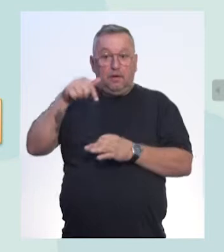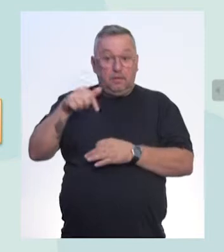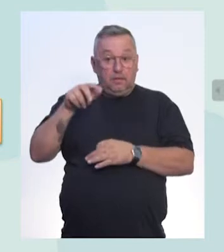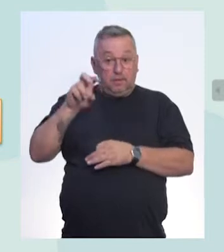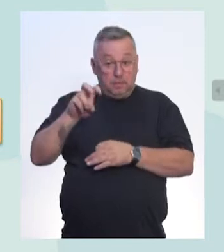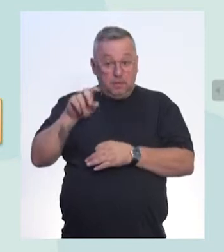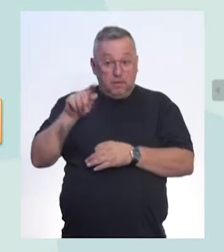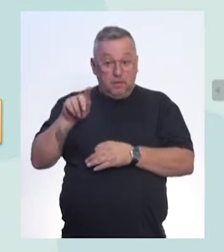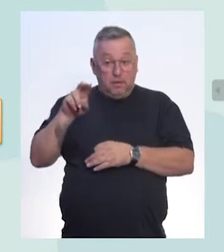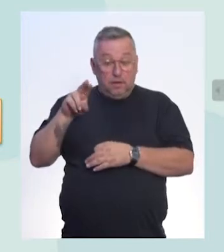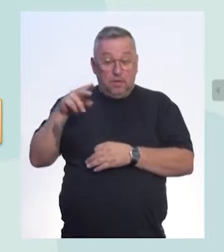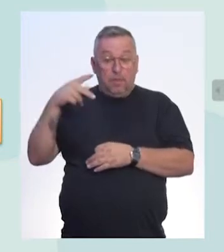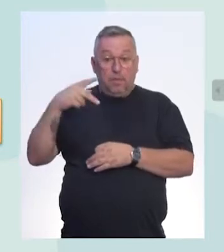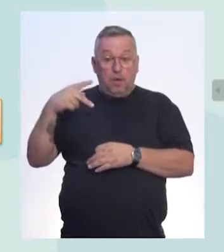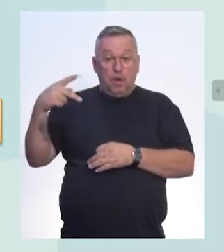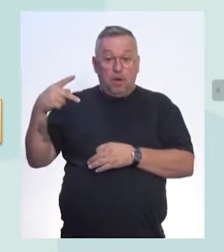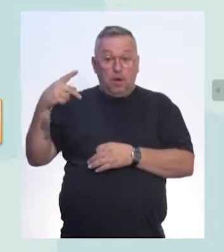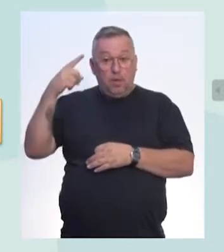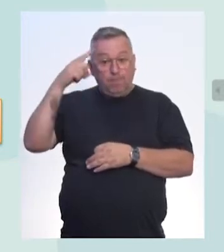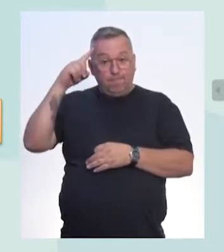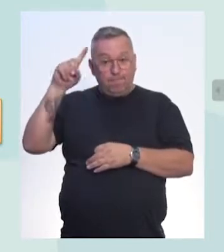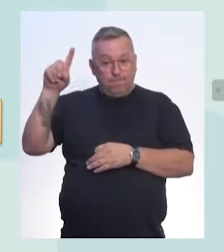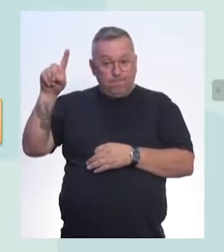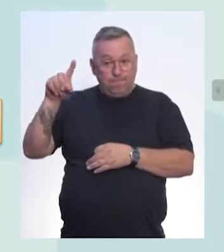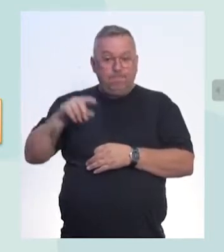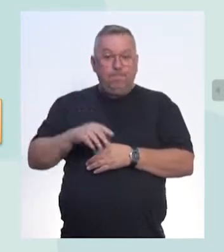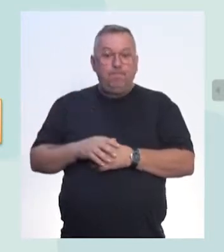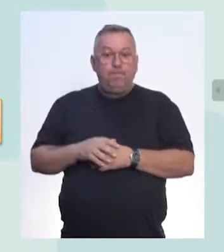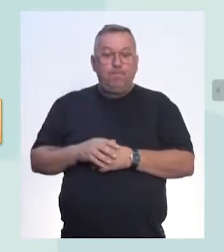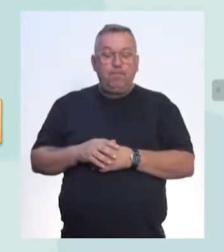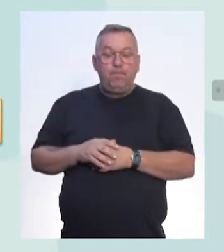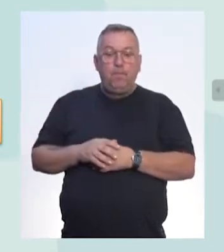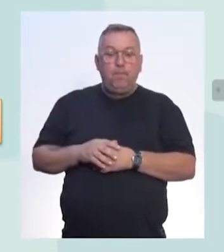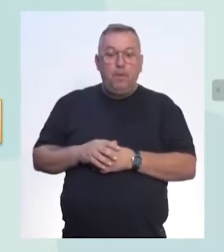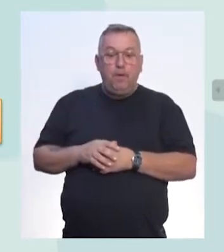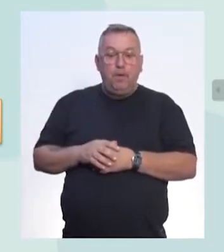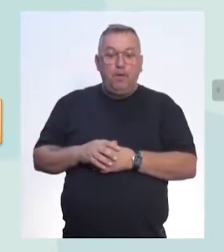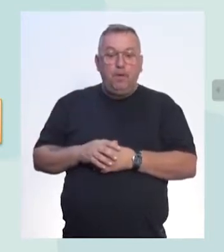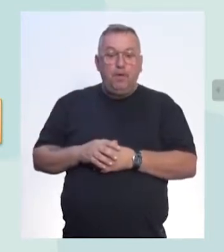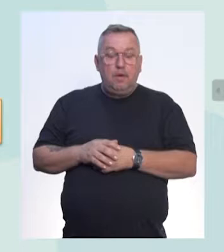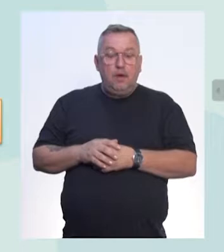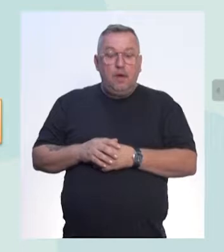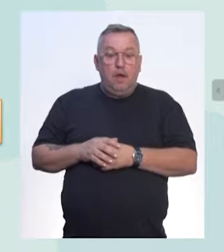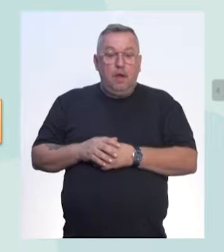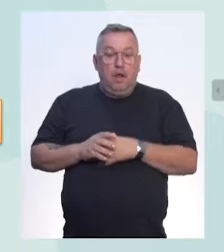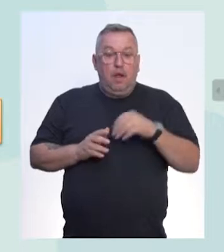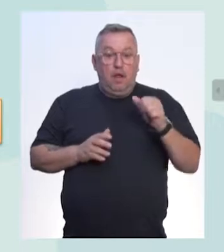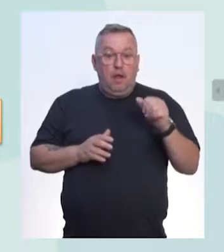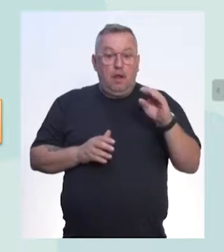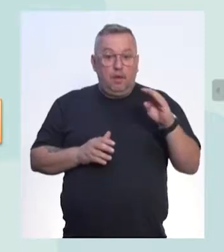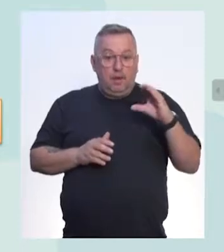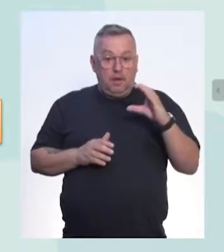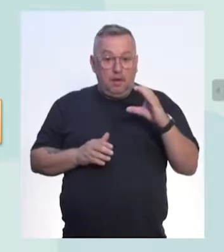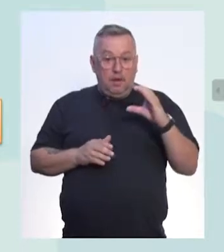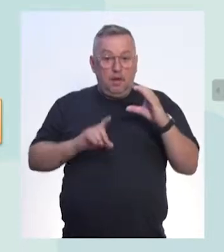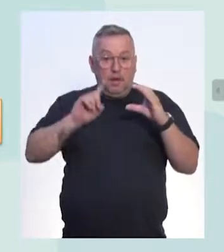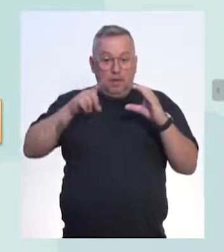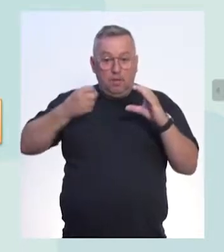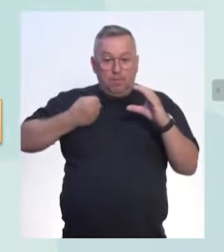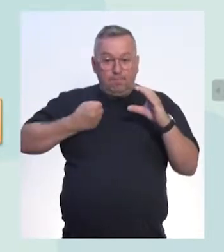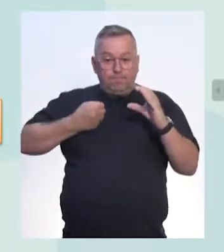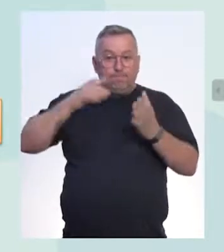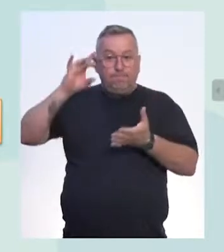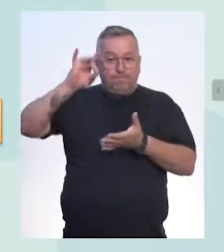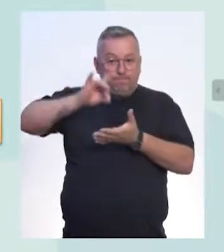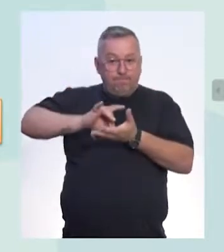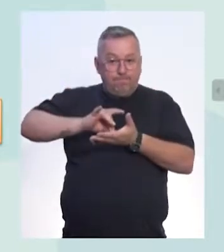75 gramas de proteína por dia. Correto? A, B e C são